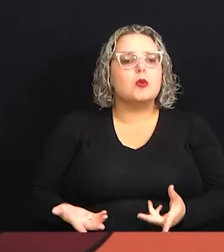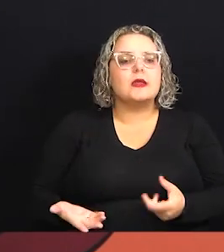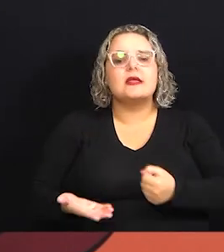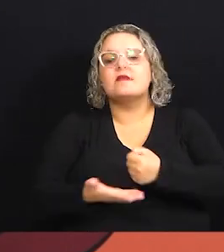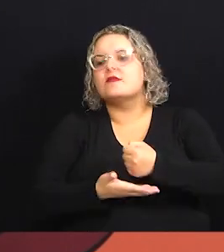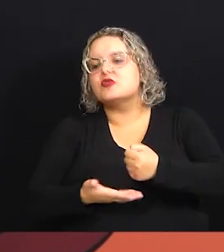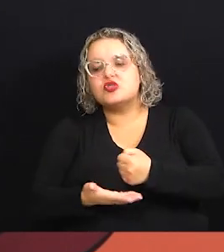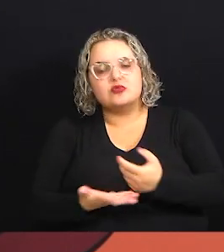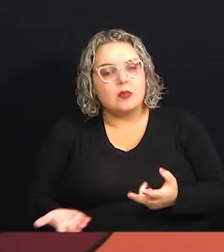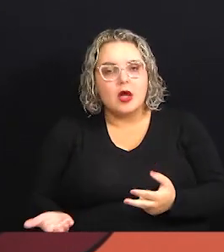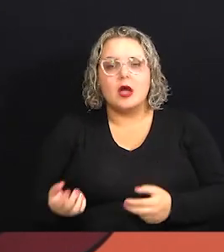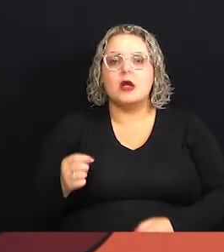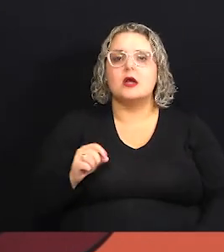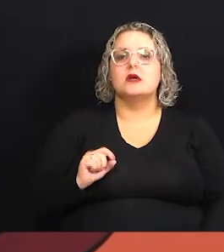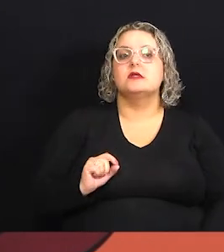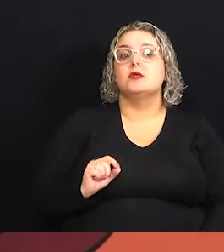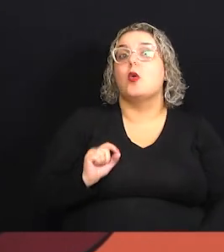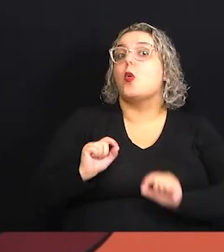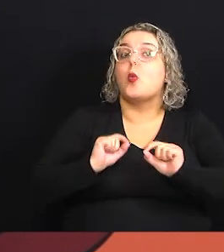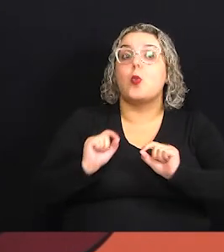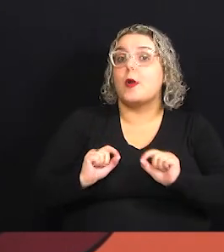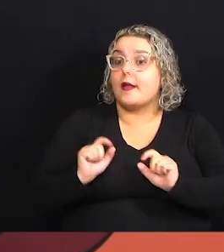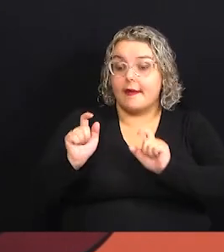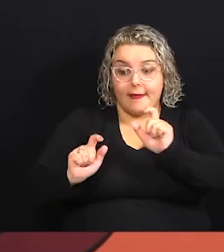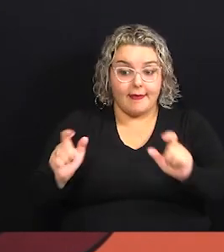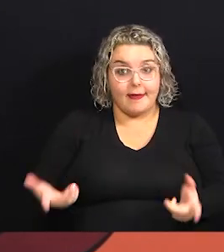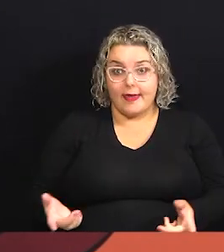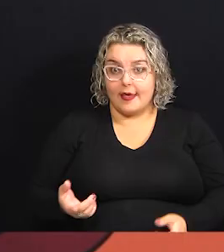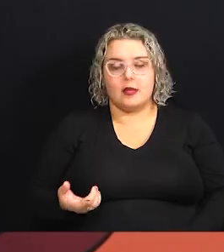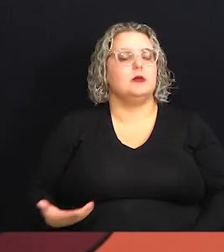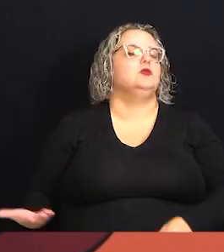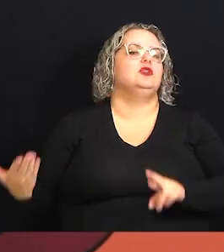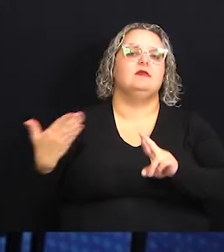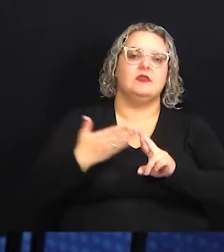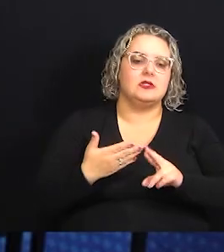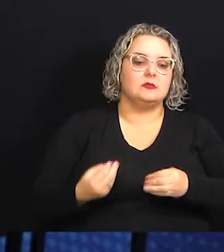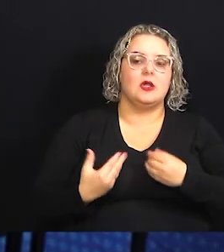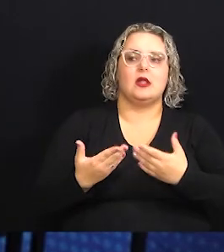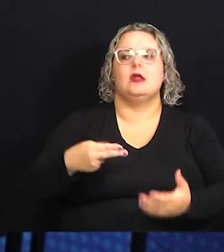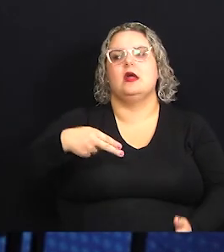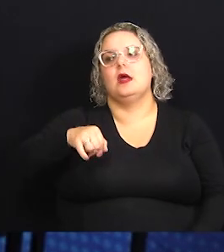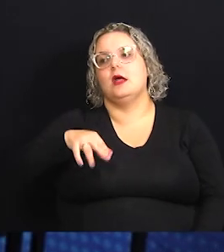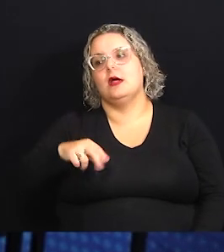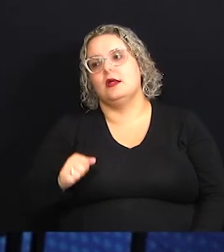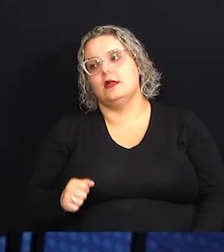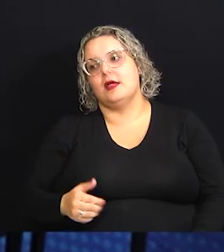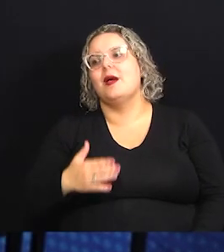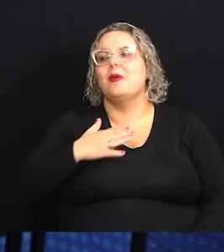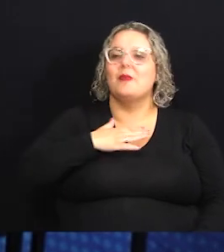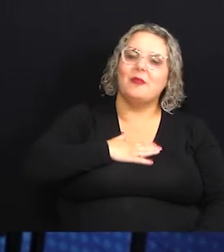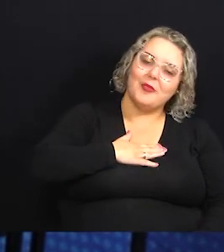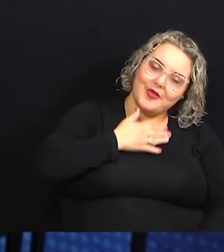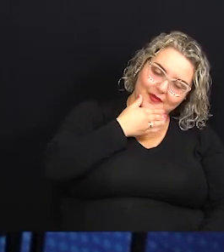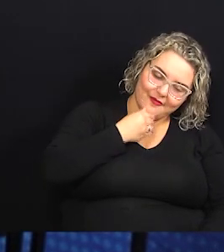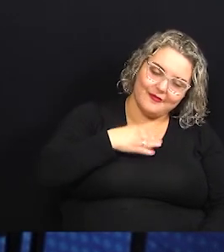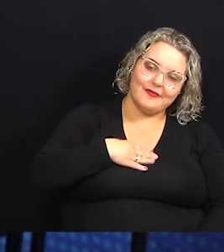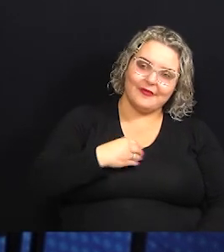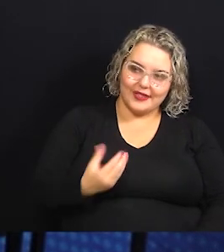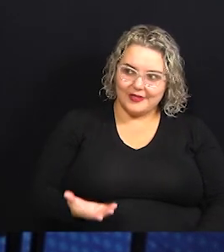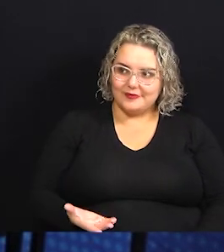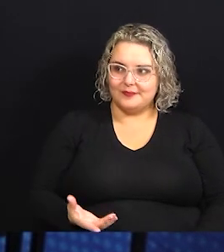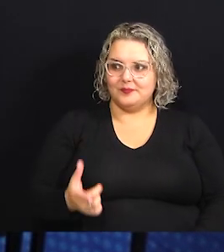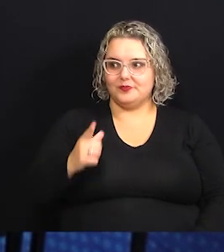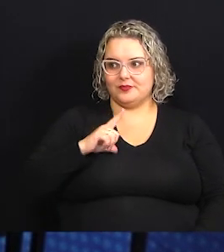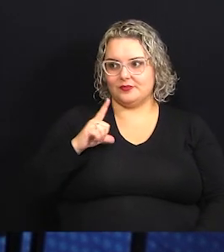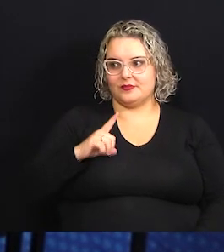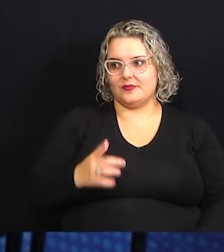base, referência, né, para você trazer a Nina? O meu filho.